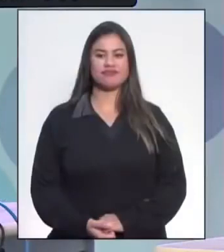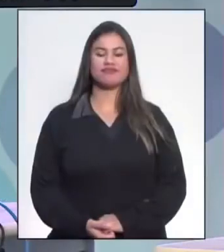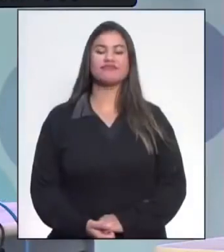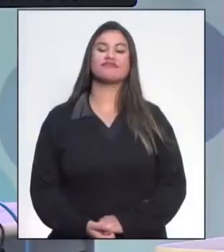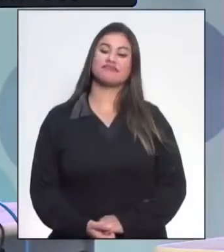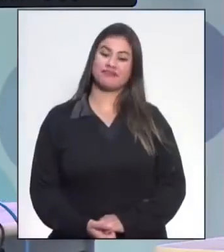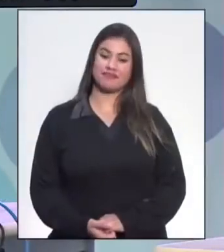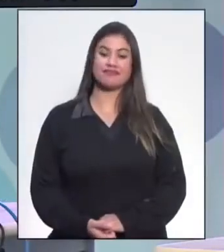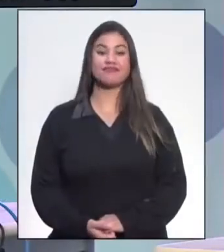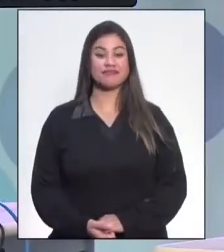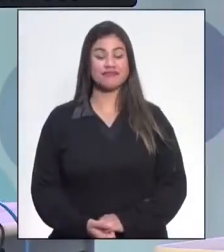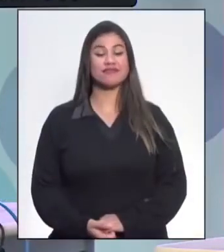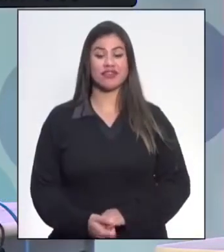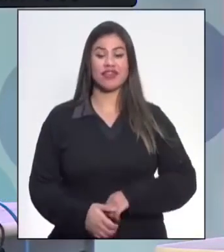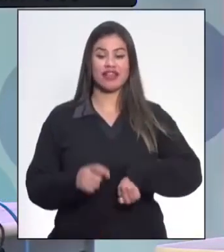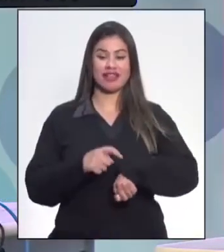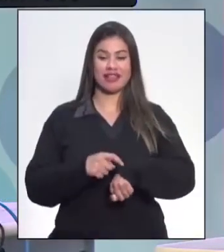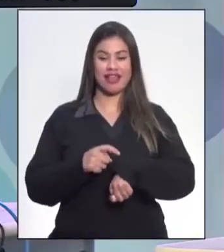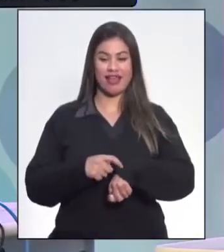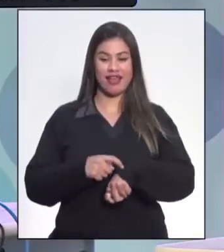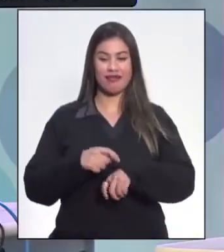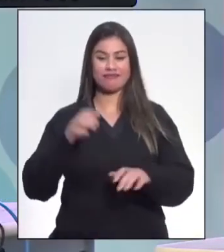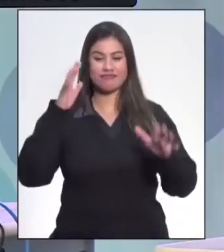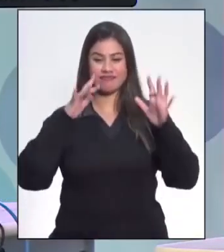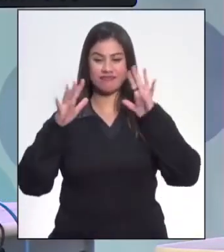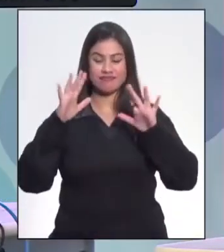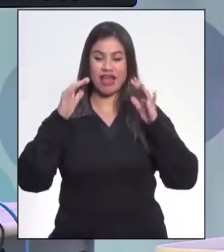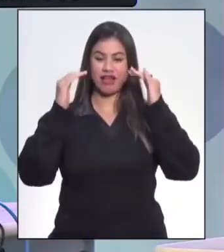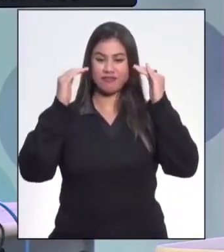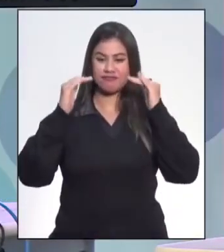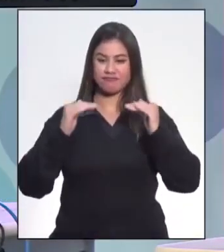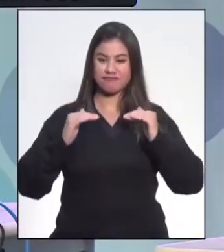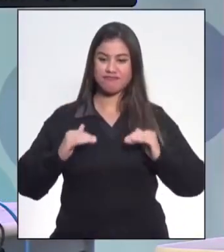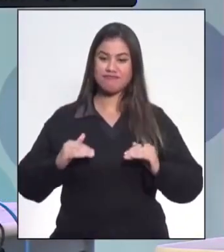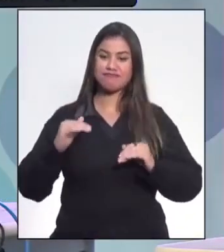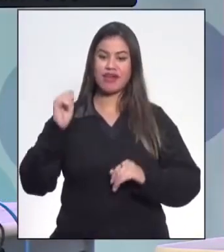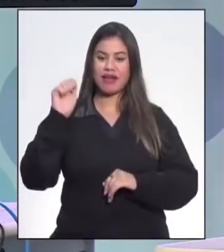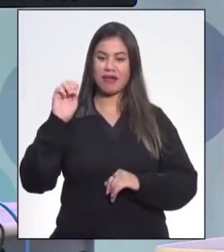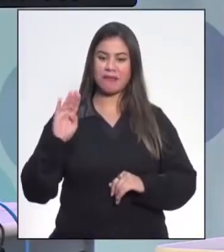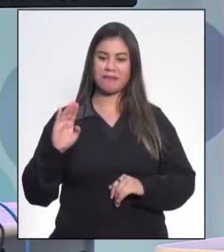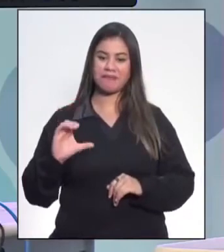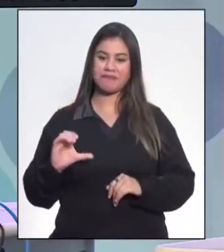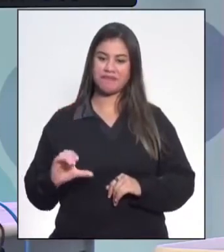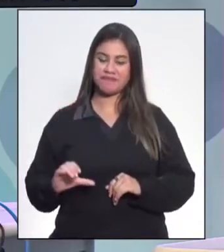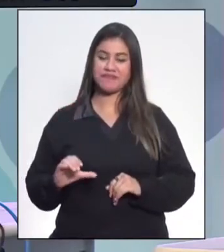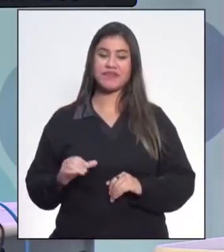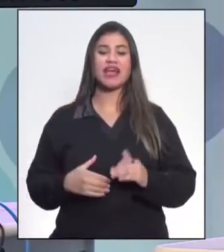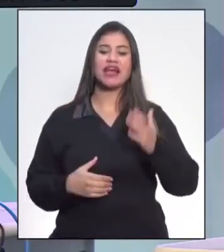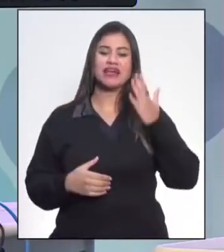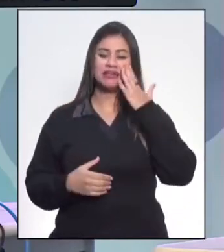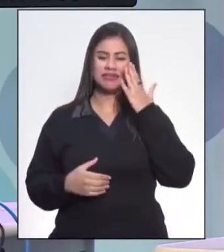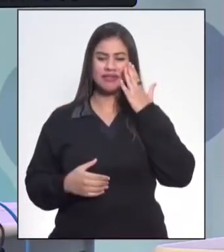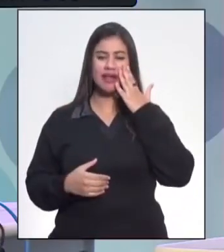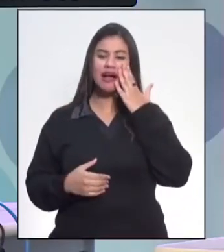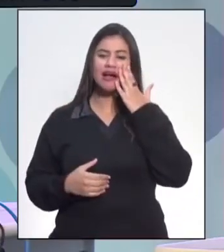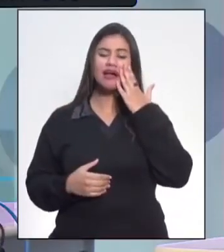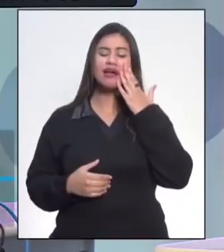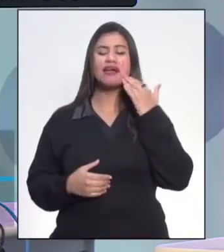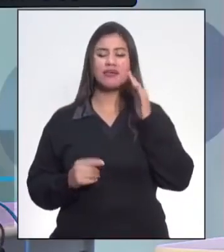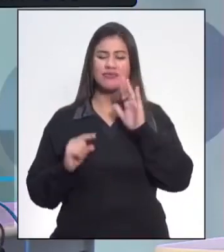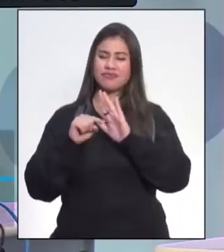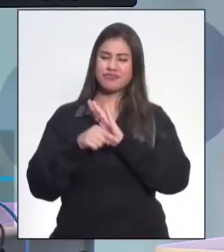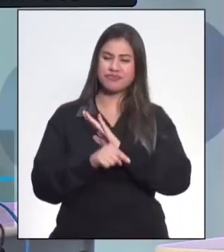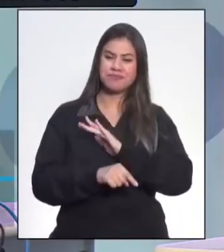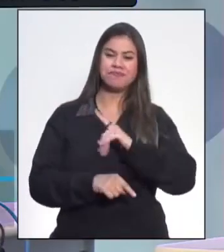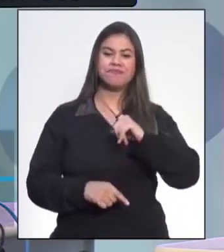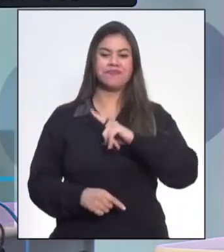Agora vamos lá, nós tivemos um tempinho para pensar em cada um dos itens, perfeito, pessoal? Eu sei que é um pouquinho complexo, né?